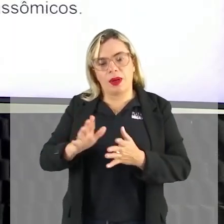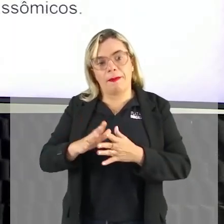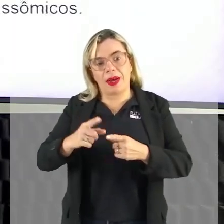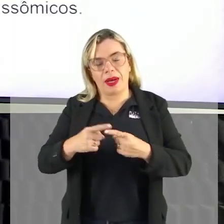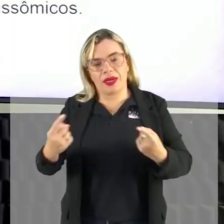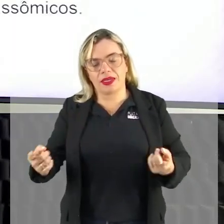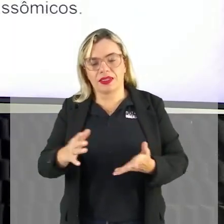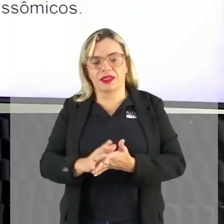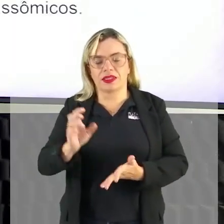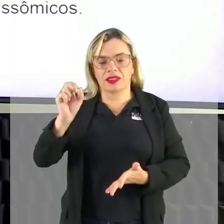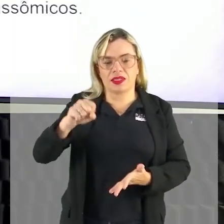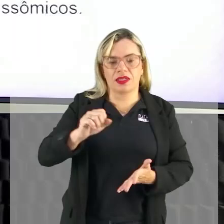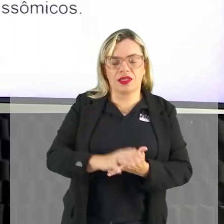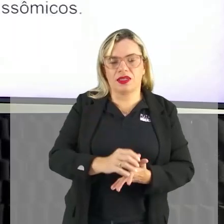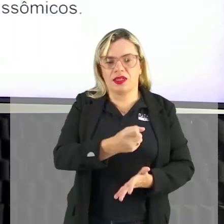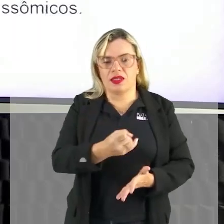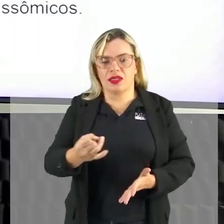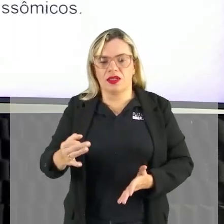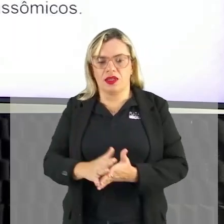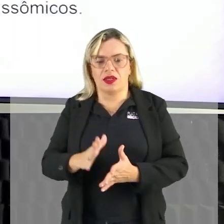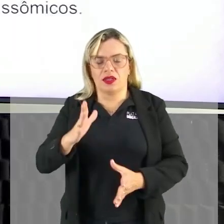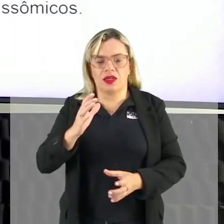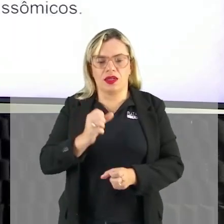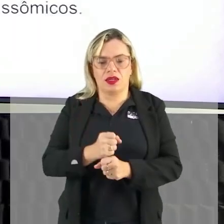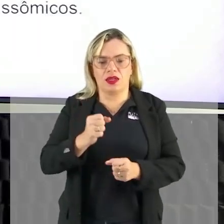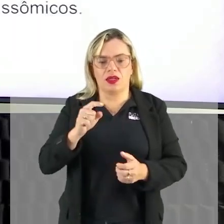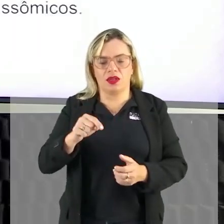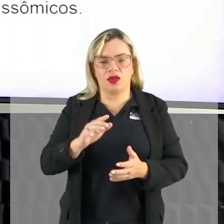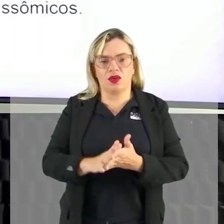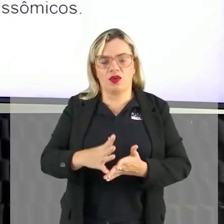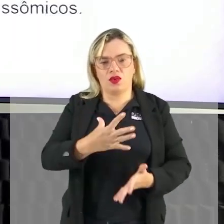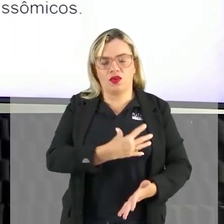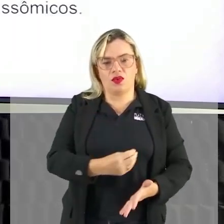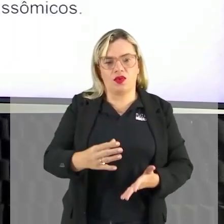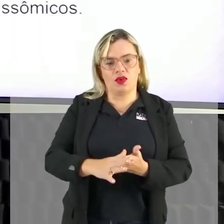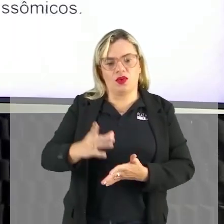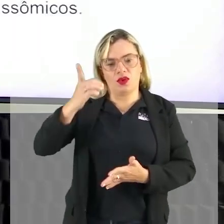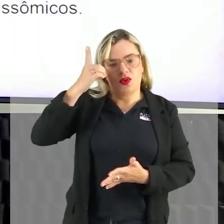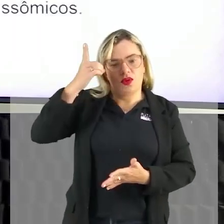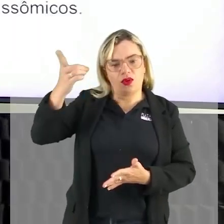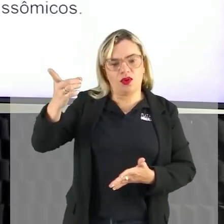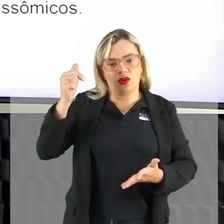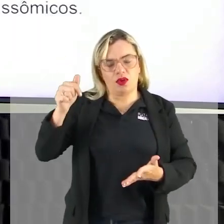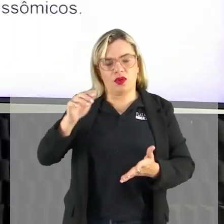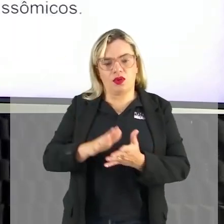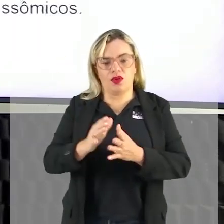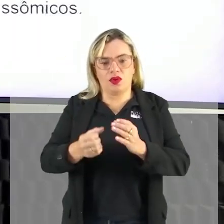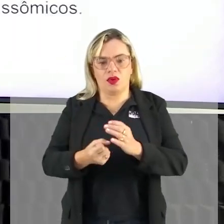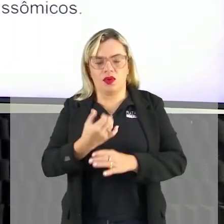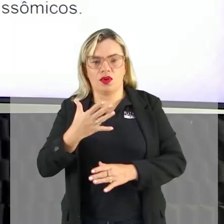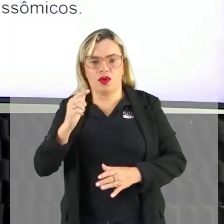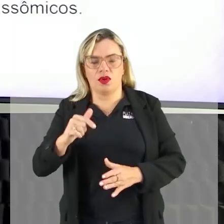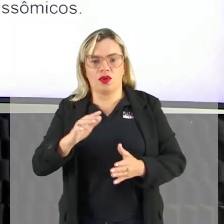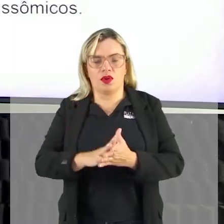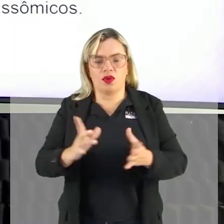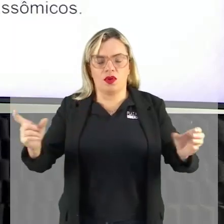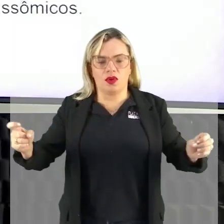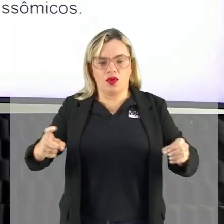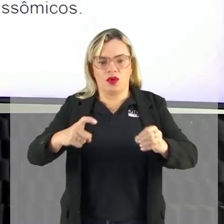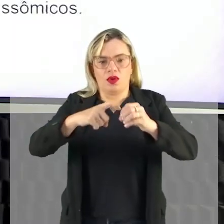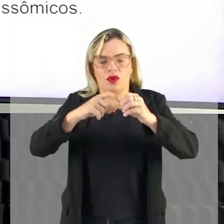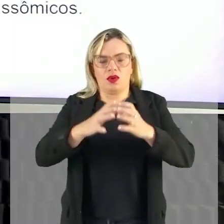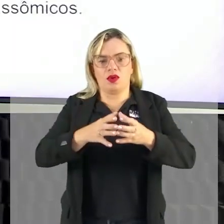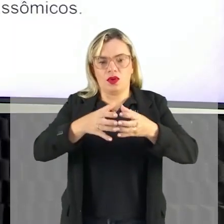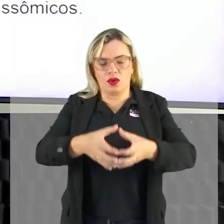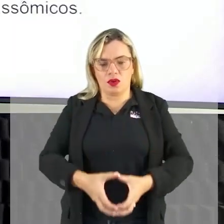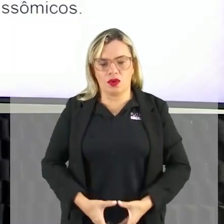eles teriam de ter um filho também Down, né? Então, isso tem a ver com a formação dos gametas, como seria